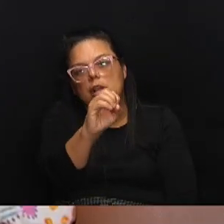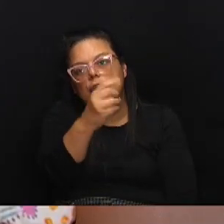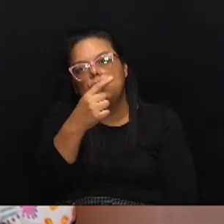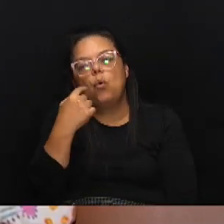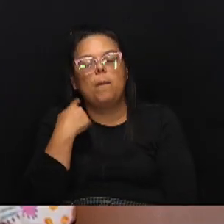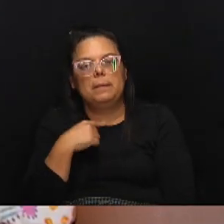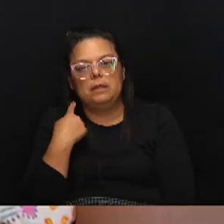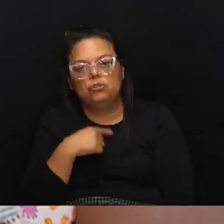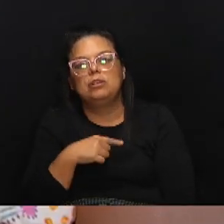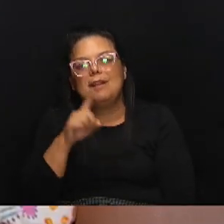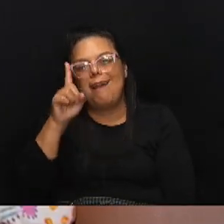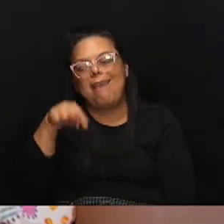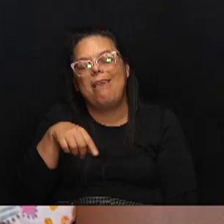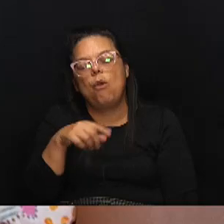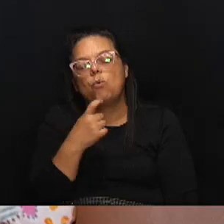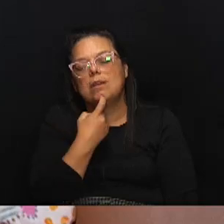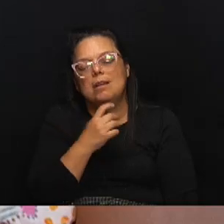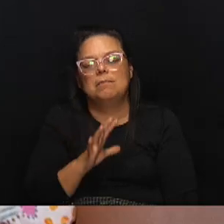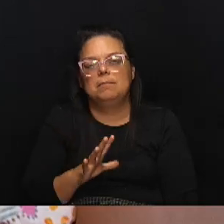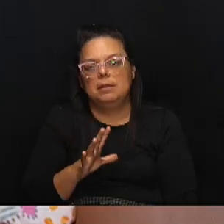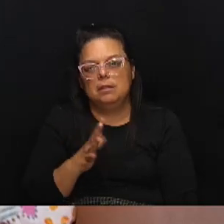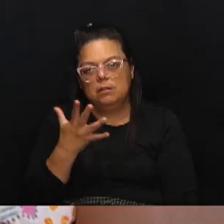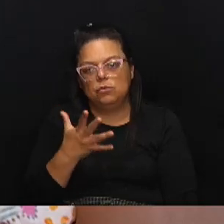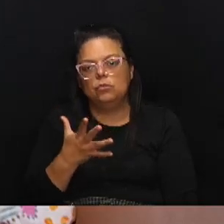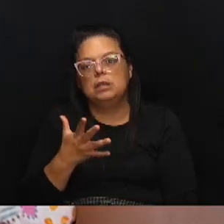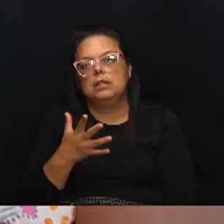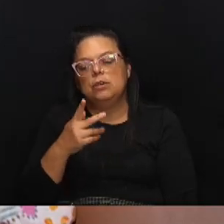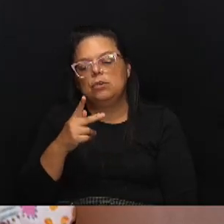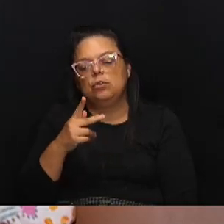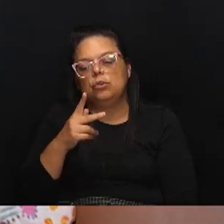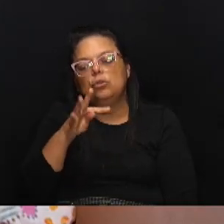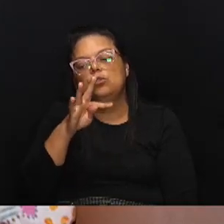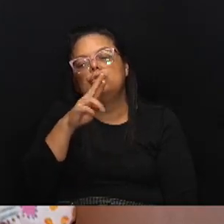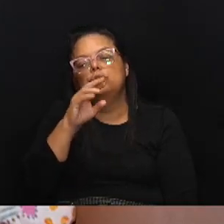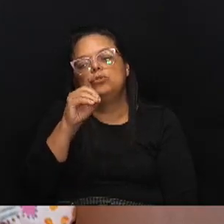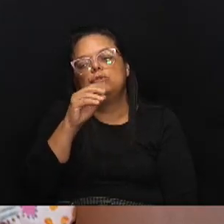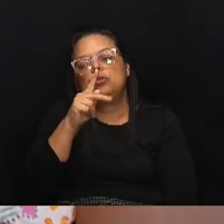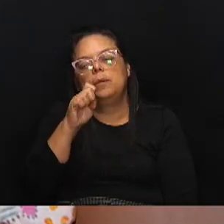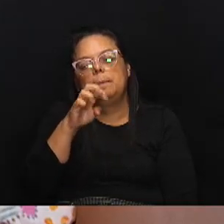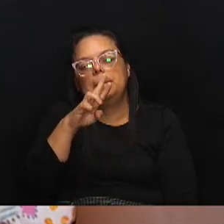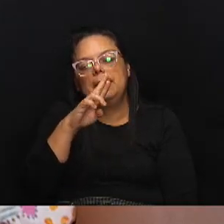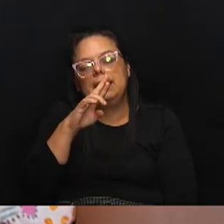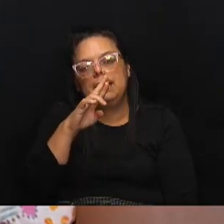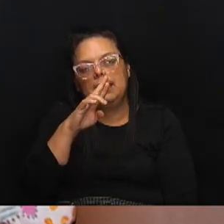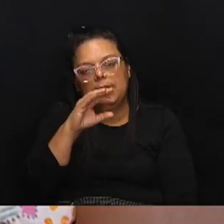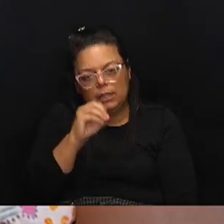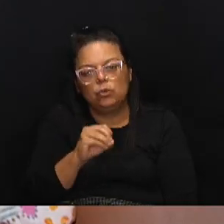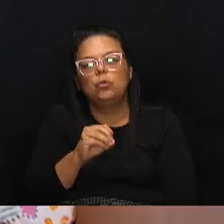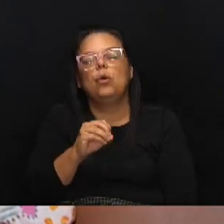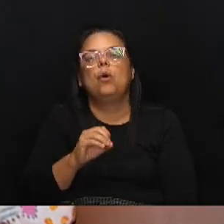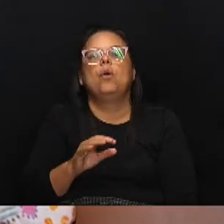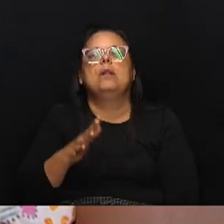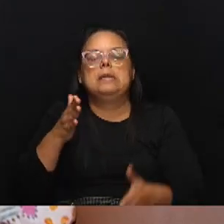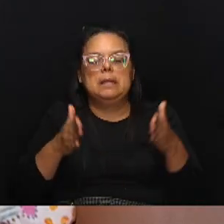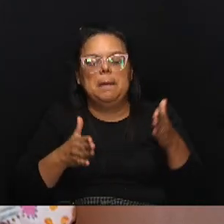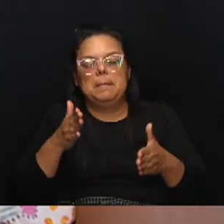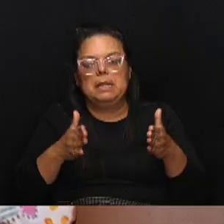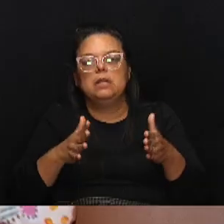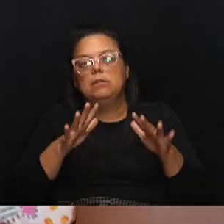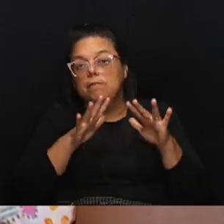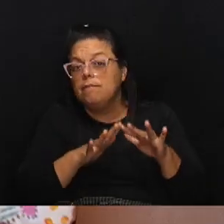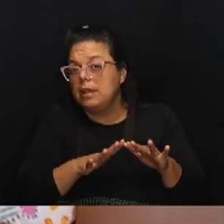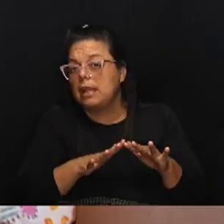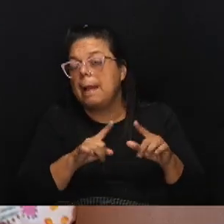caminho que Campinas percorre. Então esse tropeiro que chega aqui, às vezes ele se instala nesse período, mas muitas vezes ele